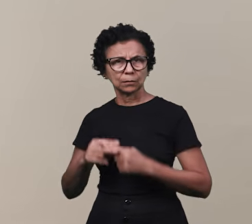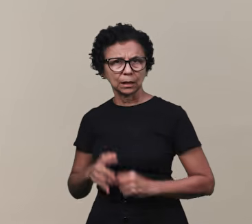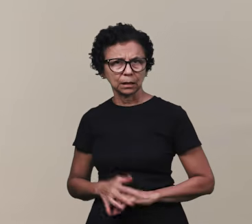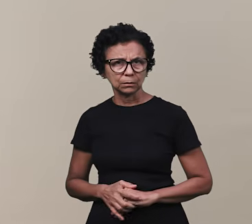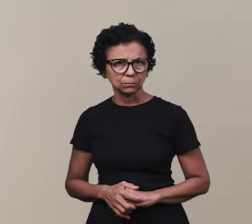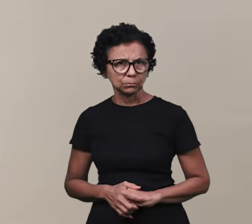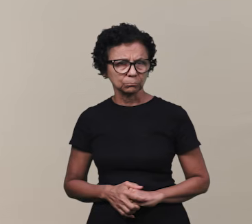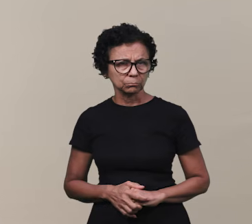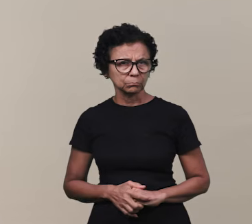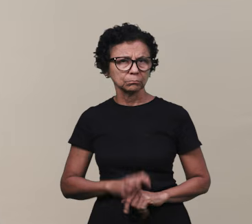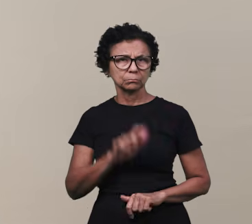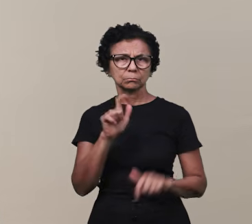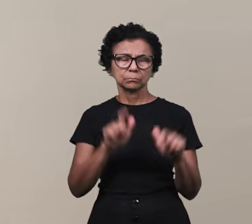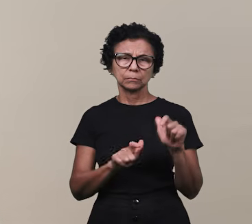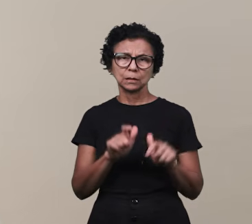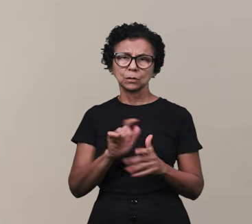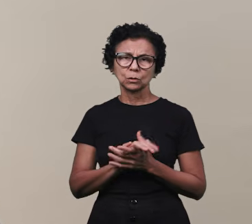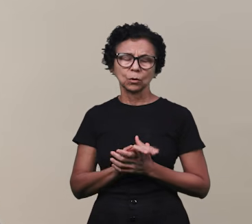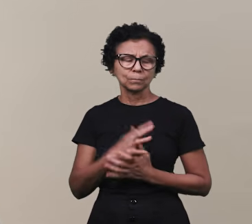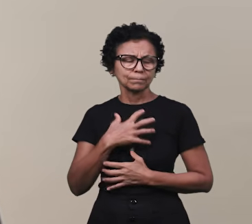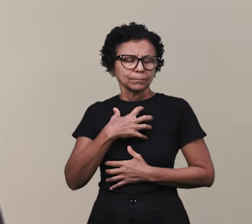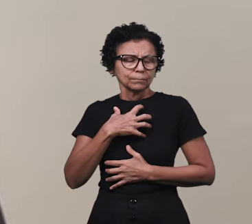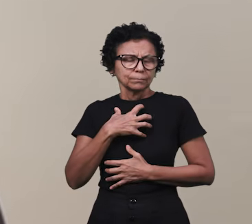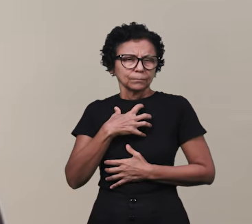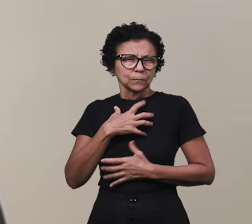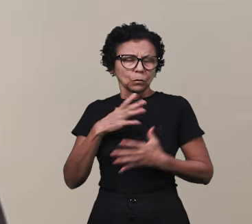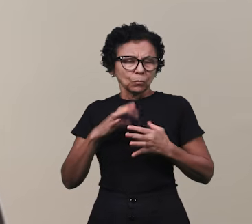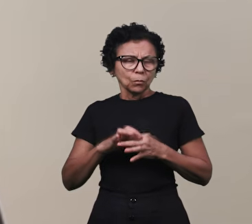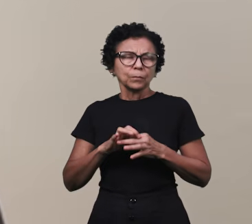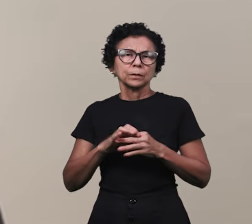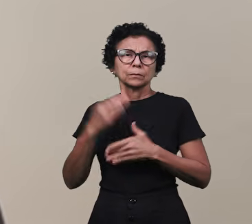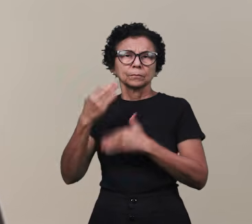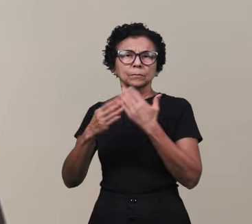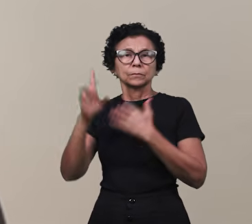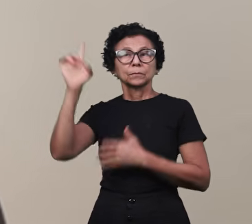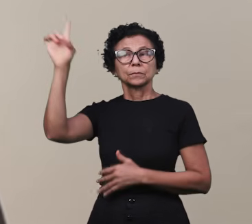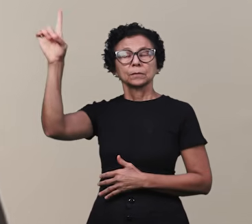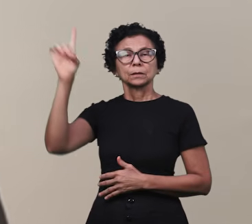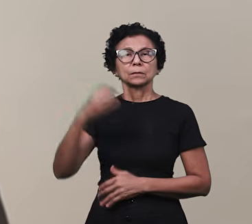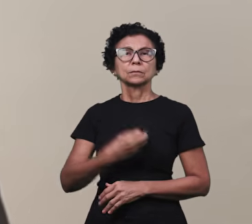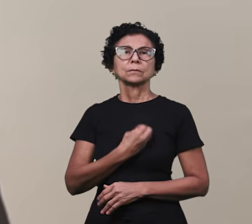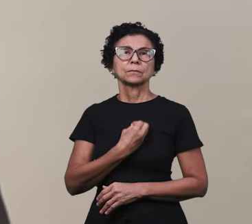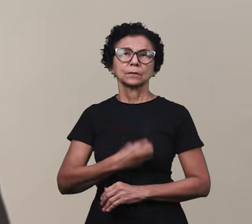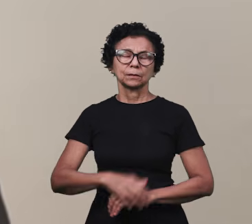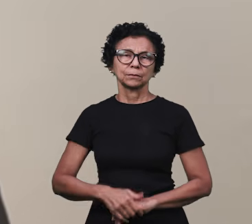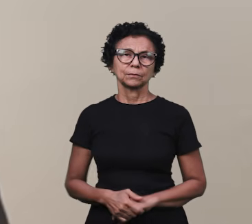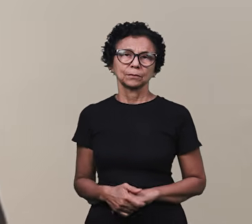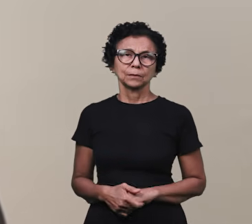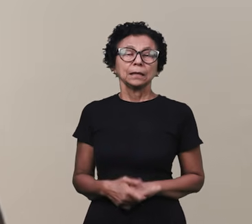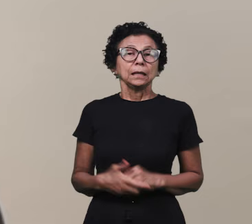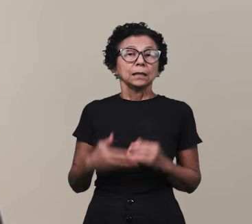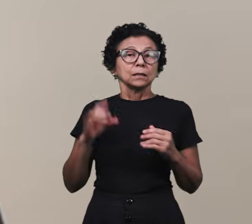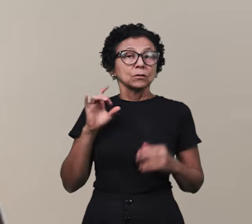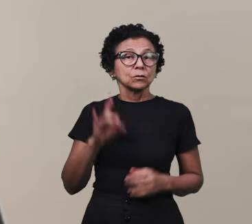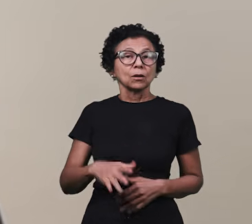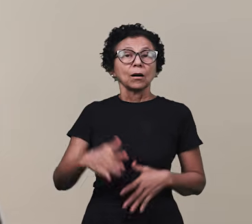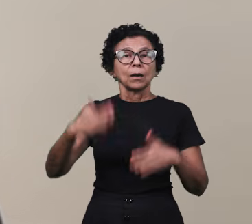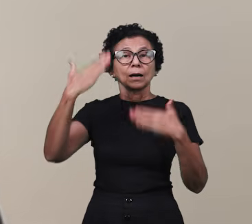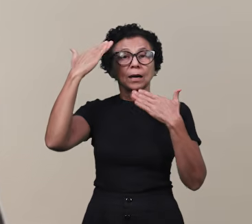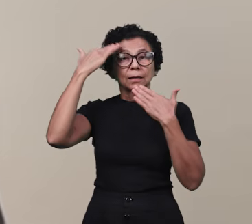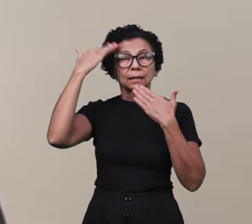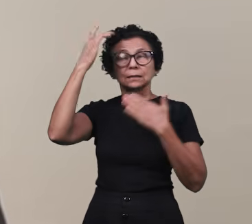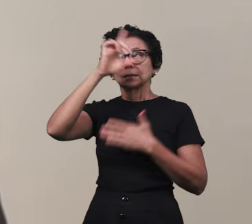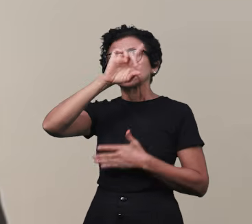quebrantadas diante de um Deus vivo. E a nossa gratidão em servir ao Senhor nessa obra